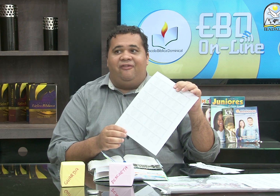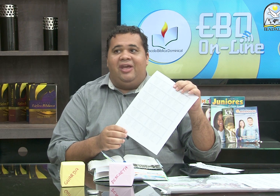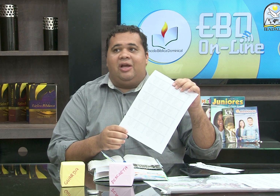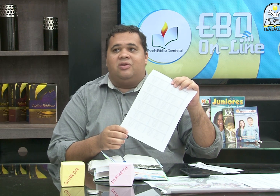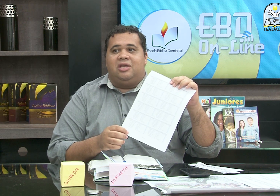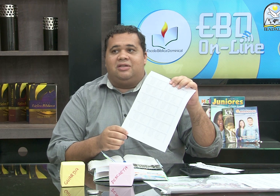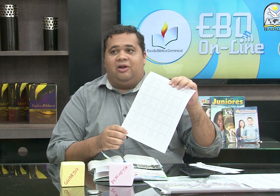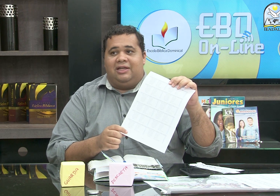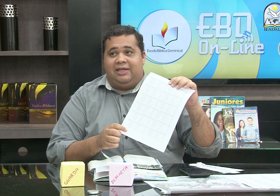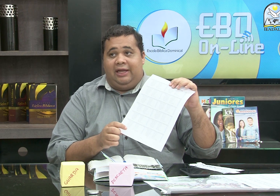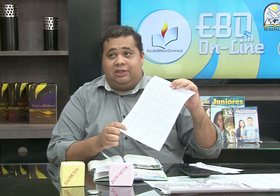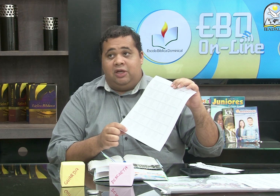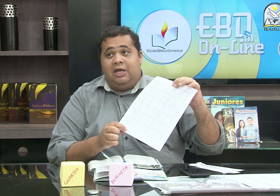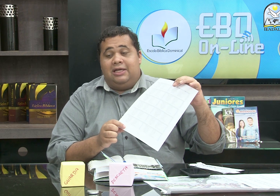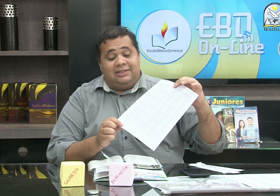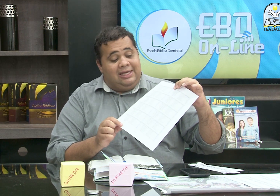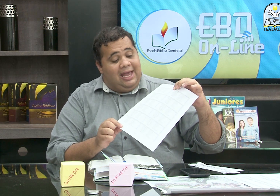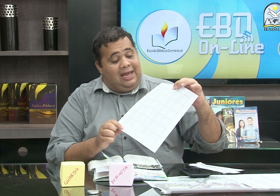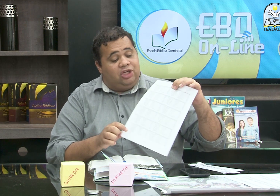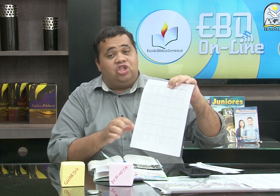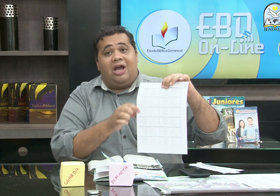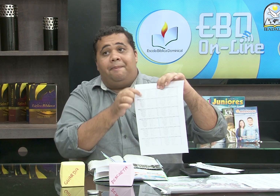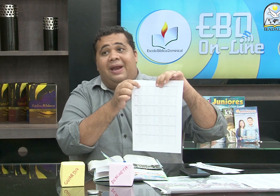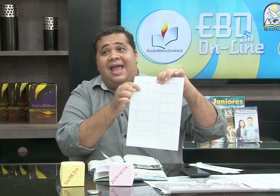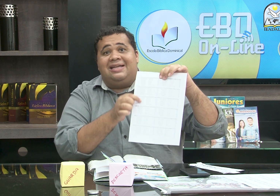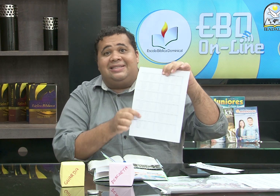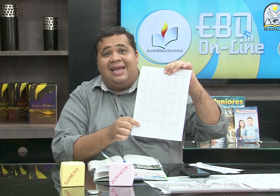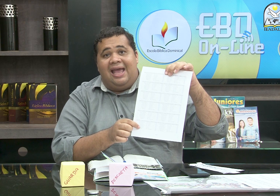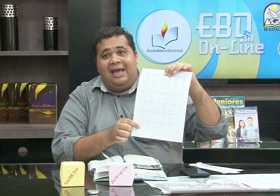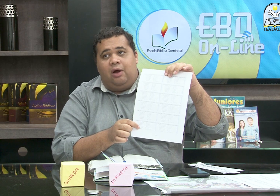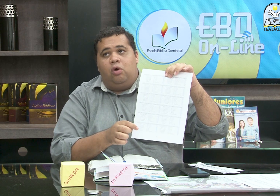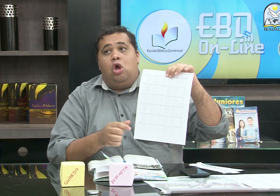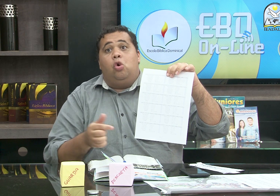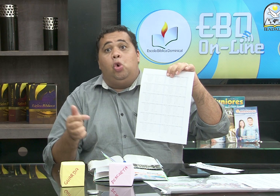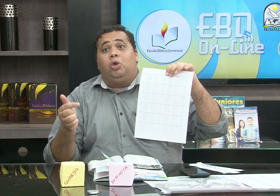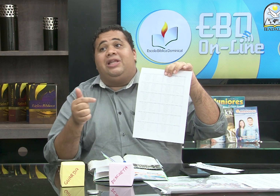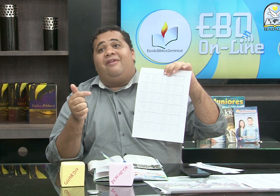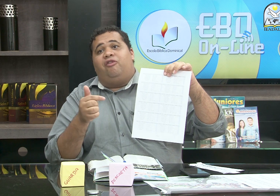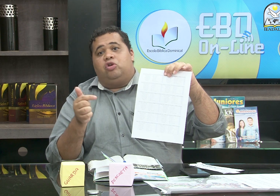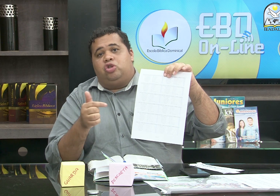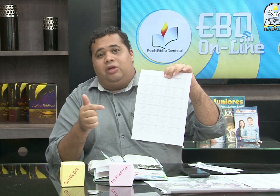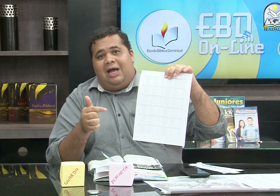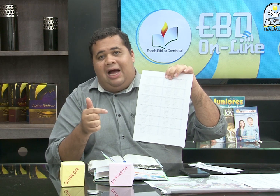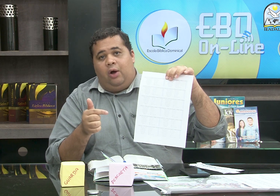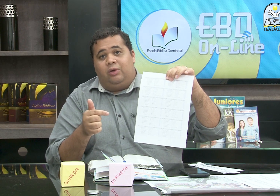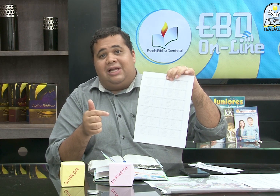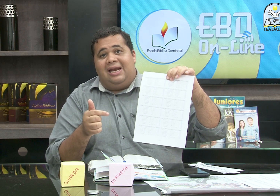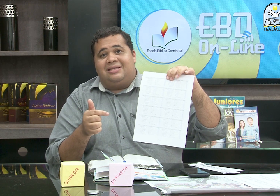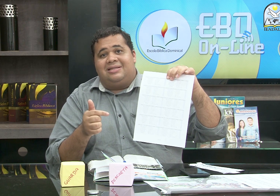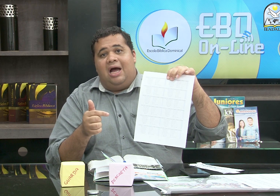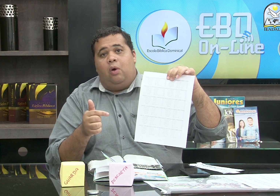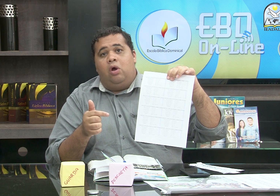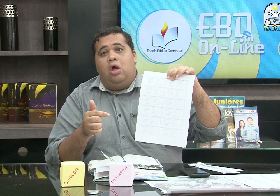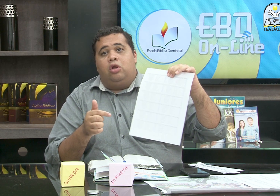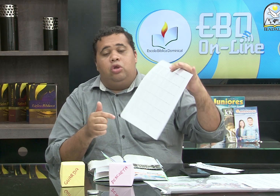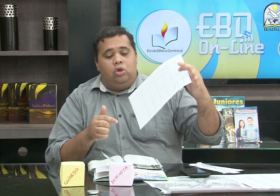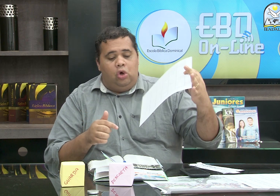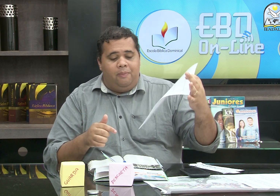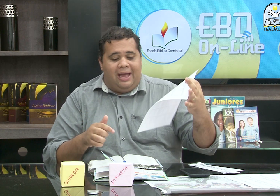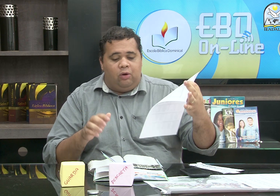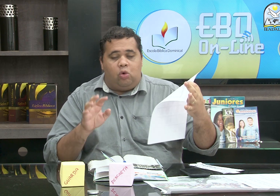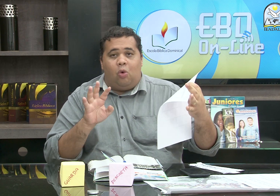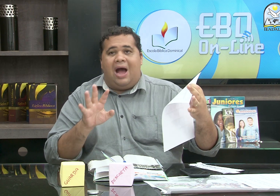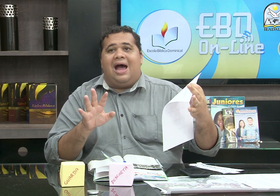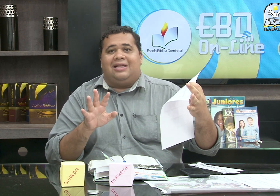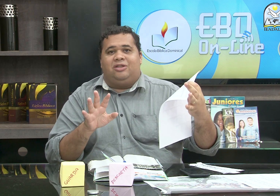verifique com seus adolescentes se eles já preencheram o devocional da lição